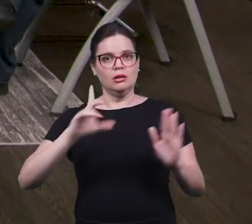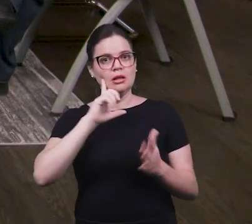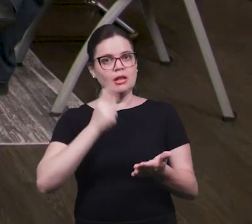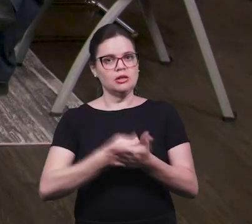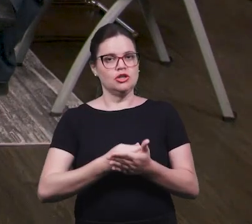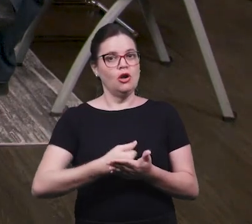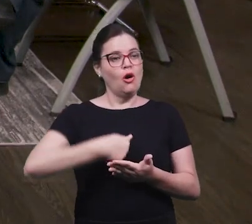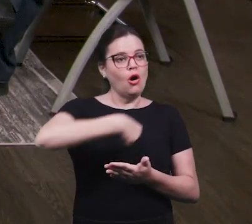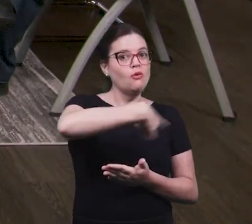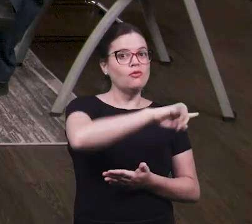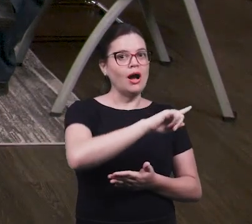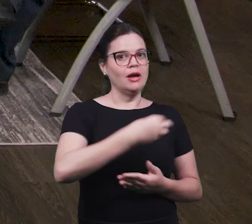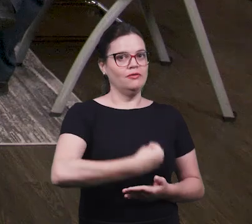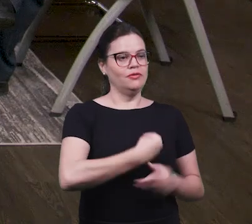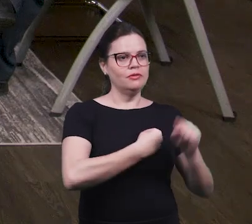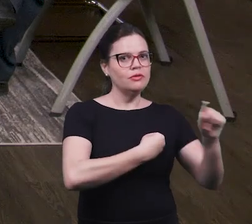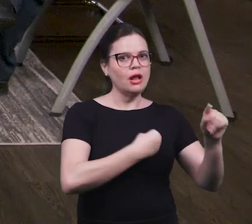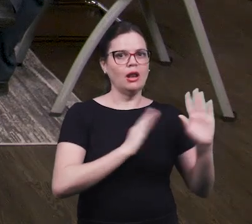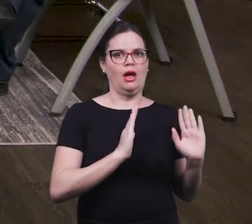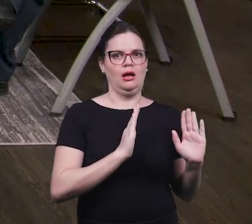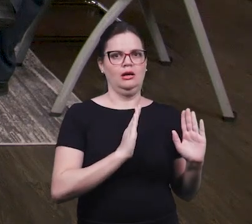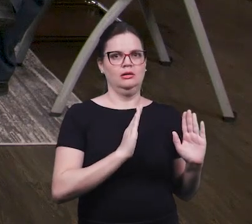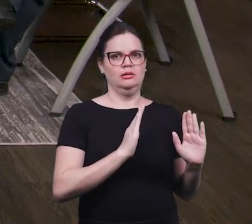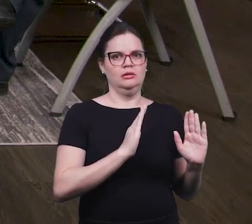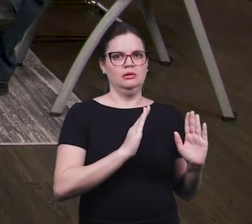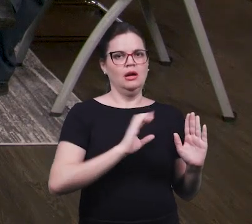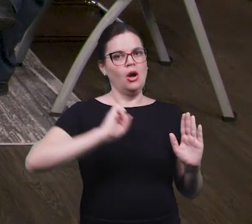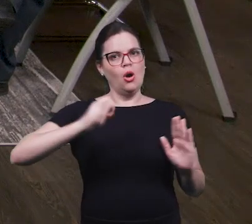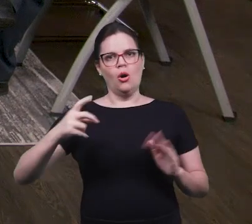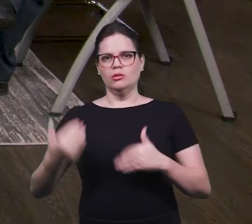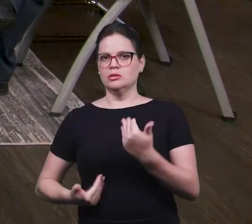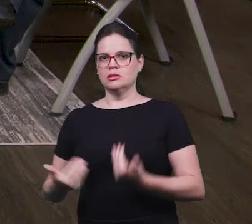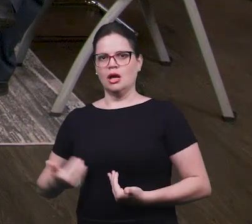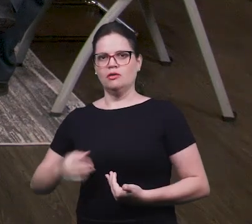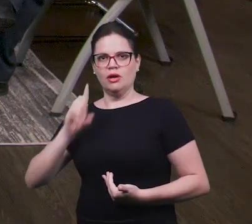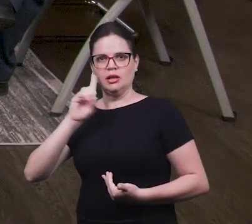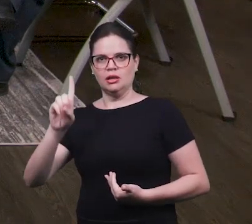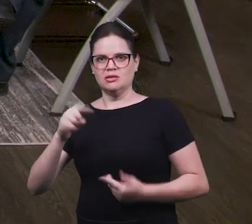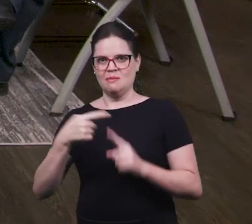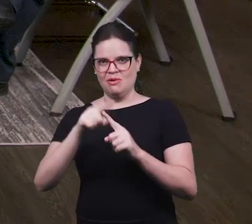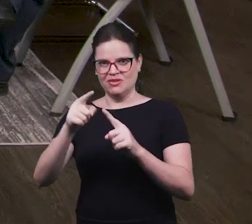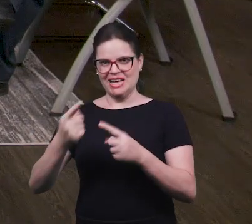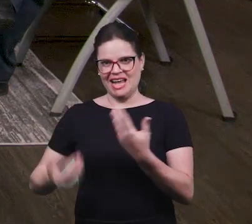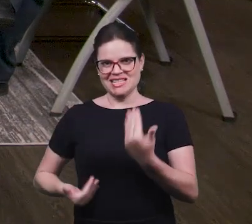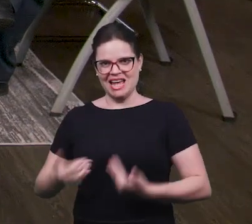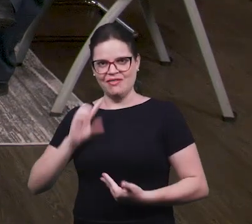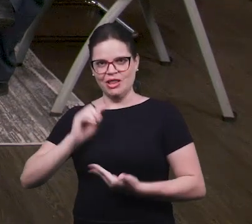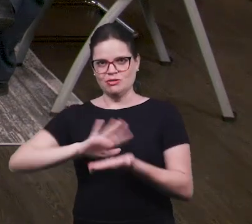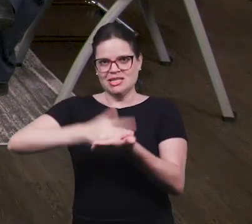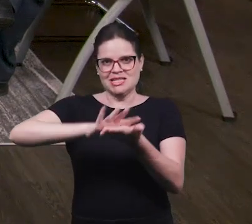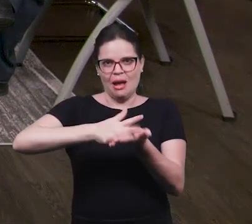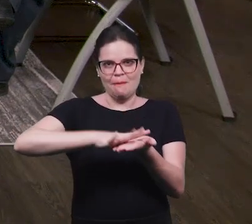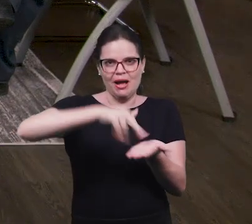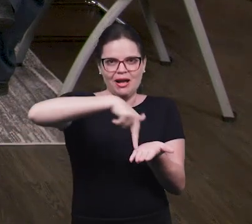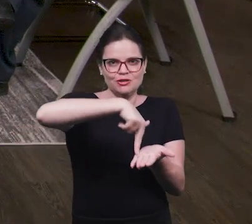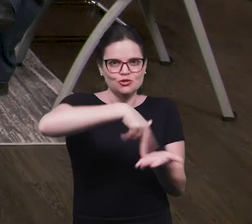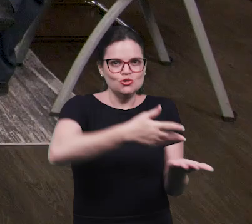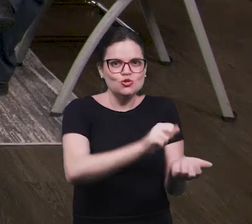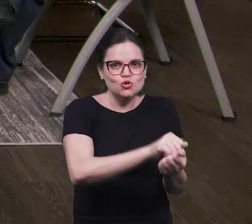Você serve a Deus, mas sambando, né? Tudo que você queria. Então, o grupo está lá